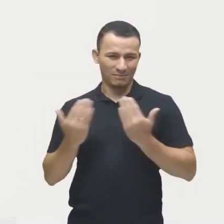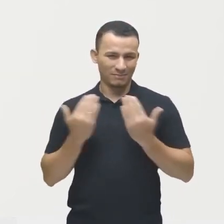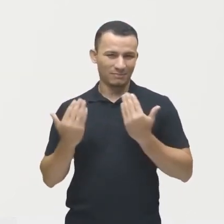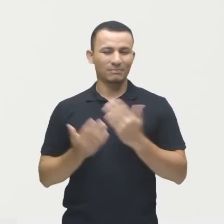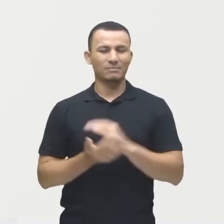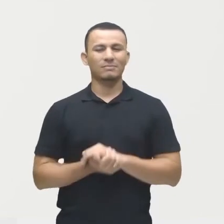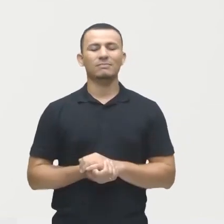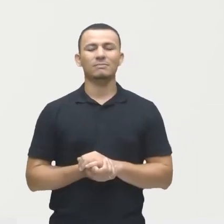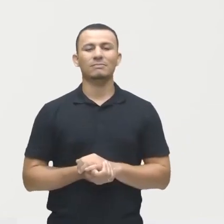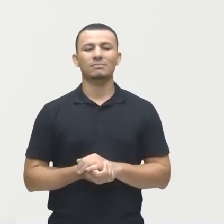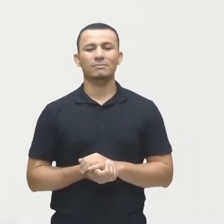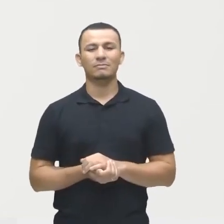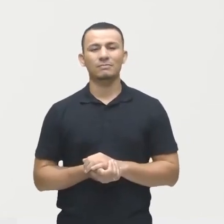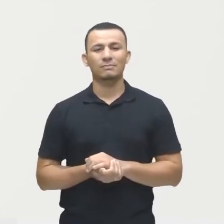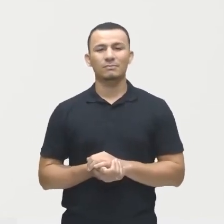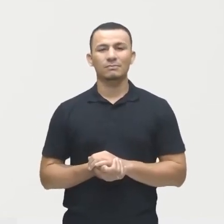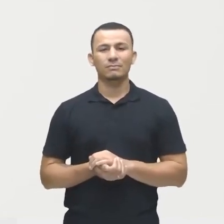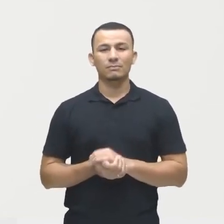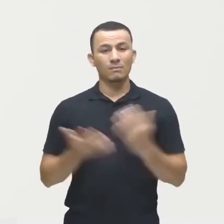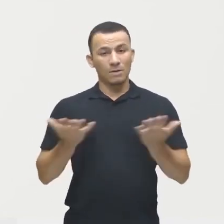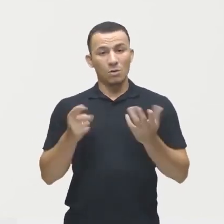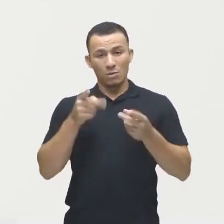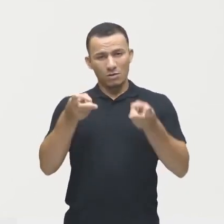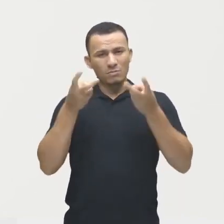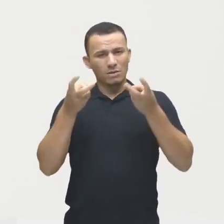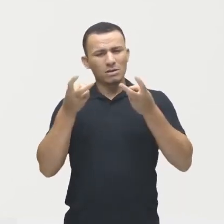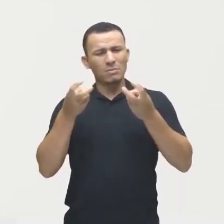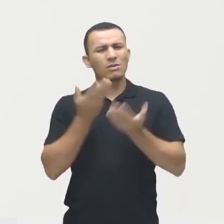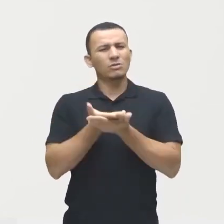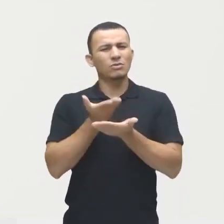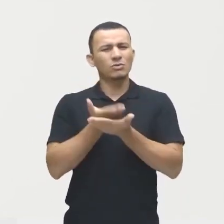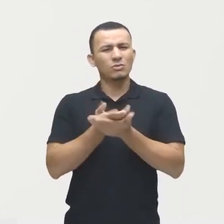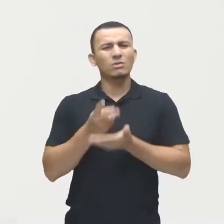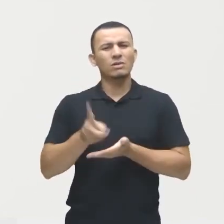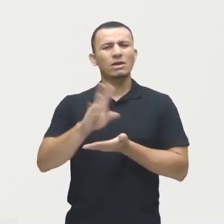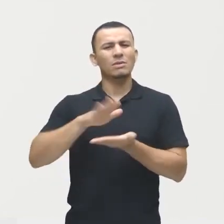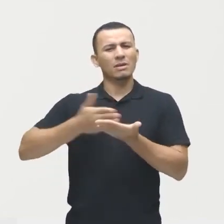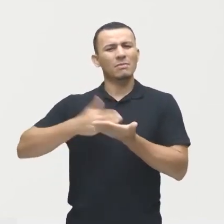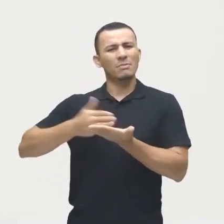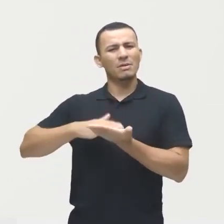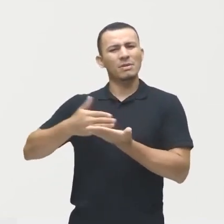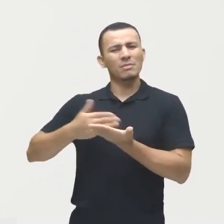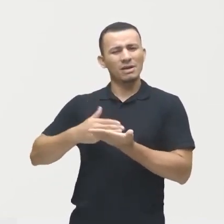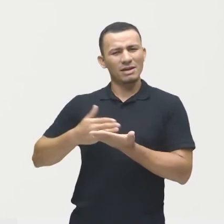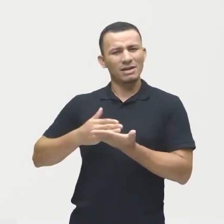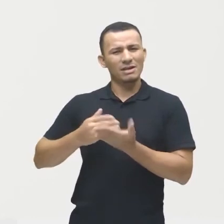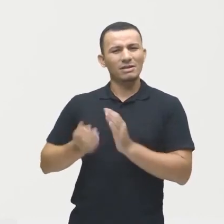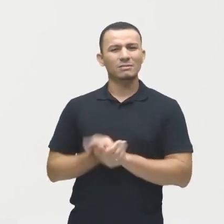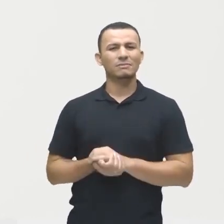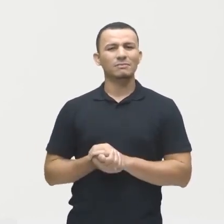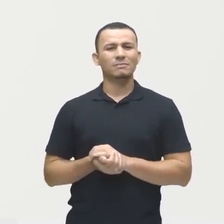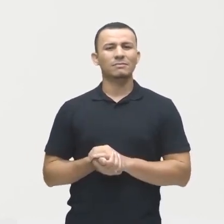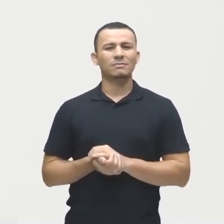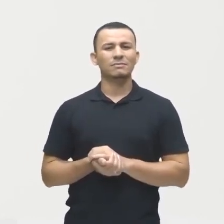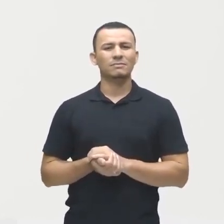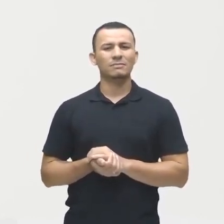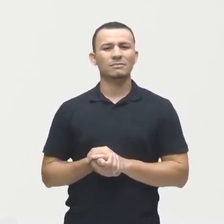Agora, vocês já perceberam que nas nossas aulas sempre tem um intérprete? Que é intérprete, professora? Tudo que eu vou falando, ele